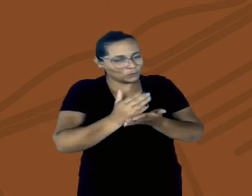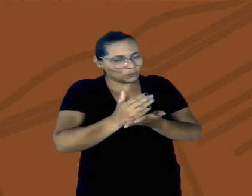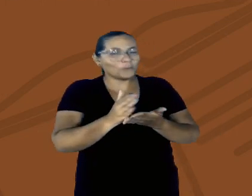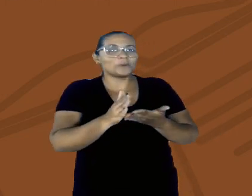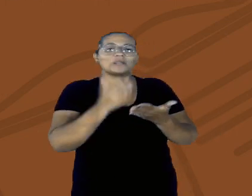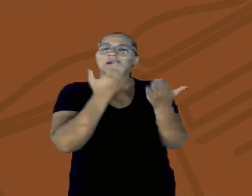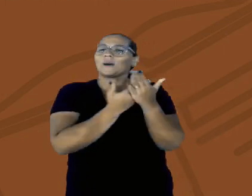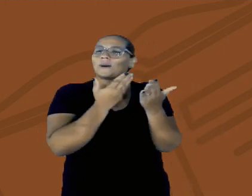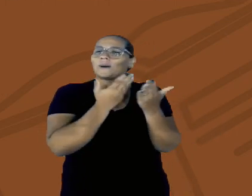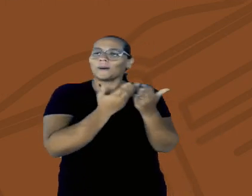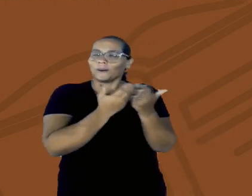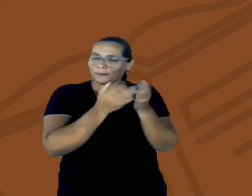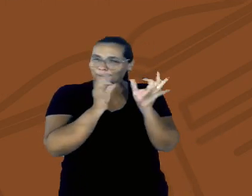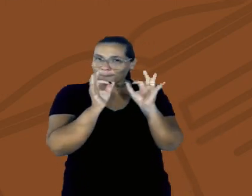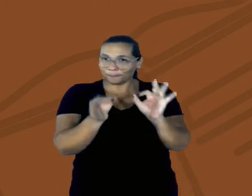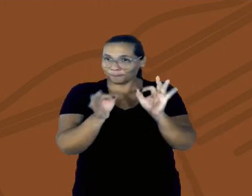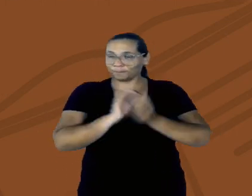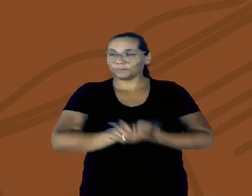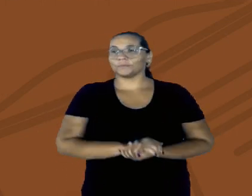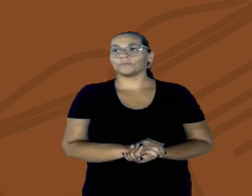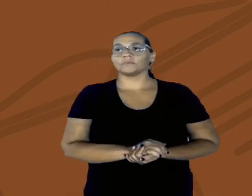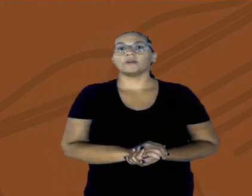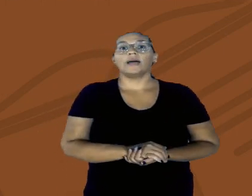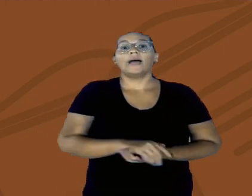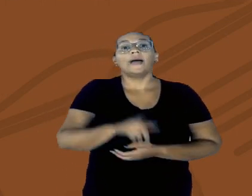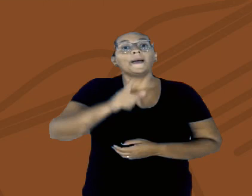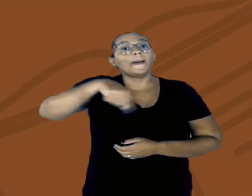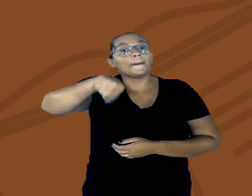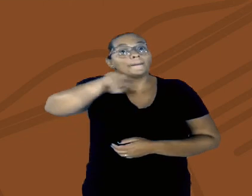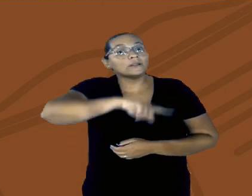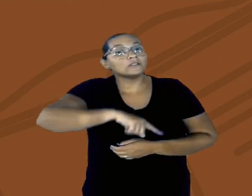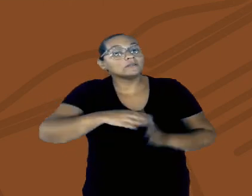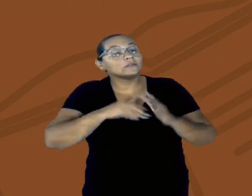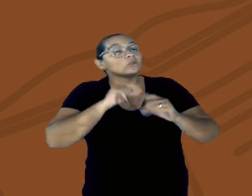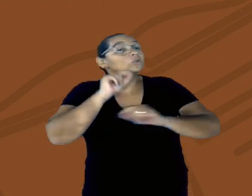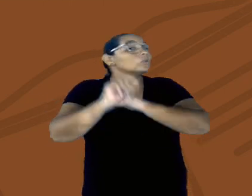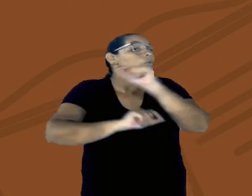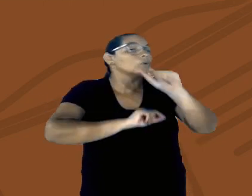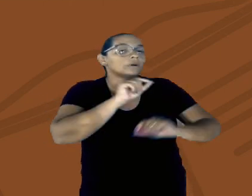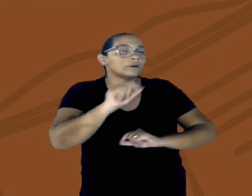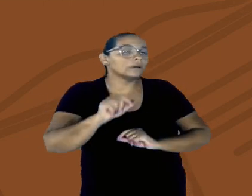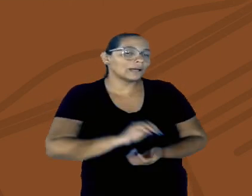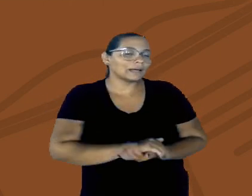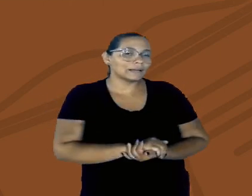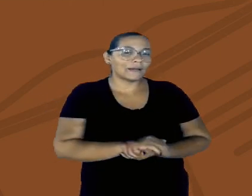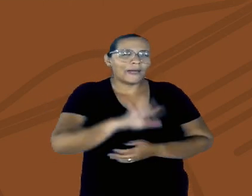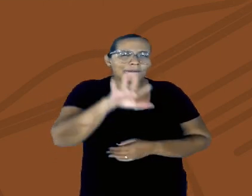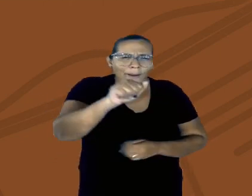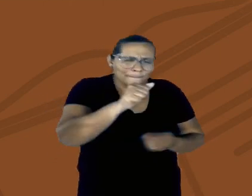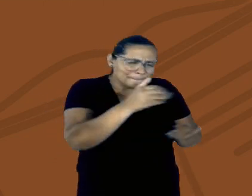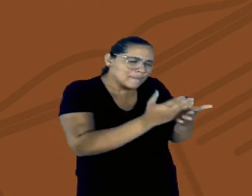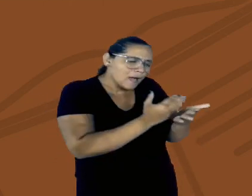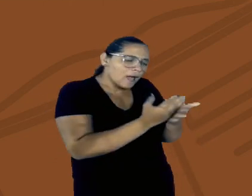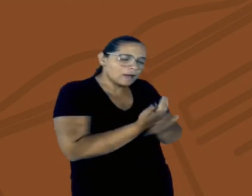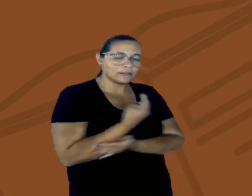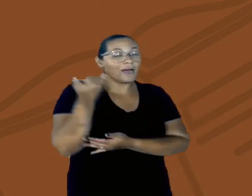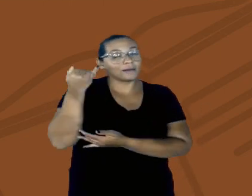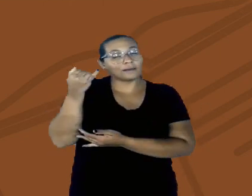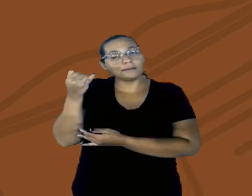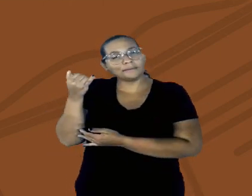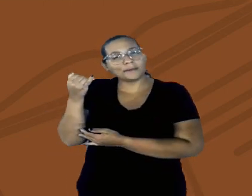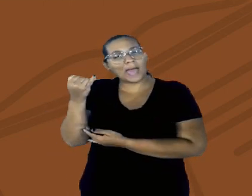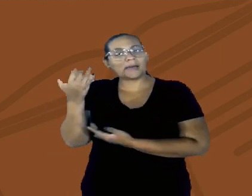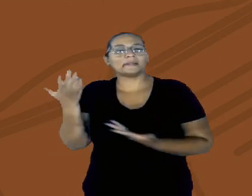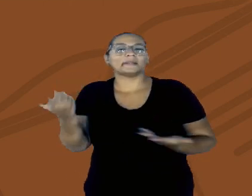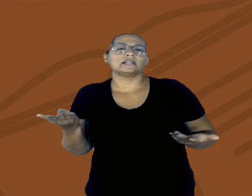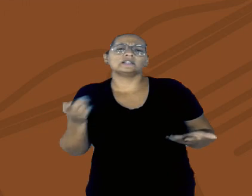nossa aula propriamente dita, solicito que você, caríssimo estudante, pegue o seu caderno, a sua caneta e